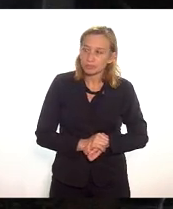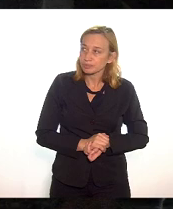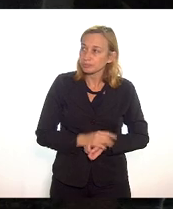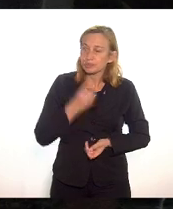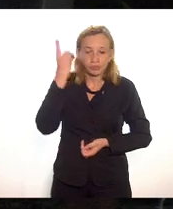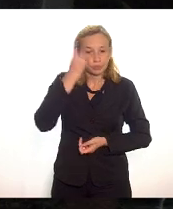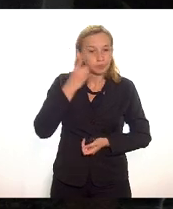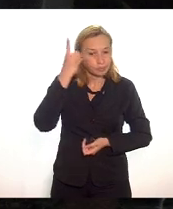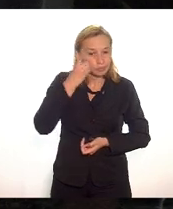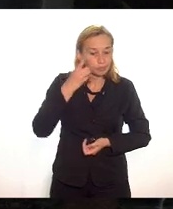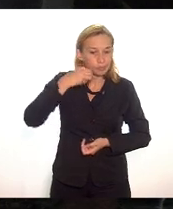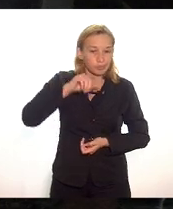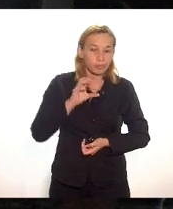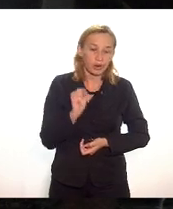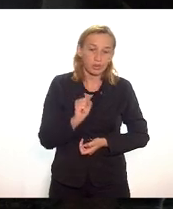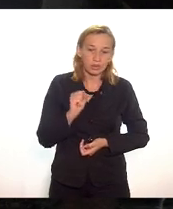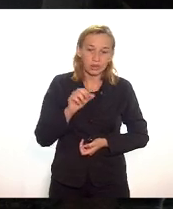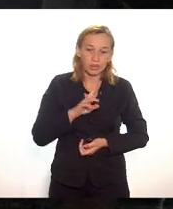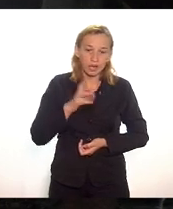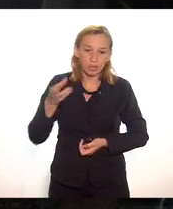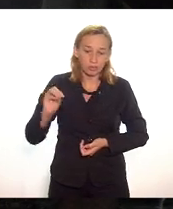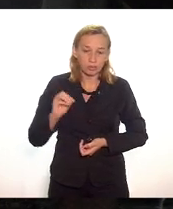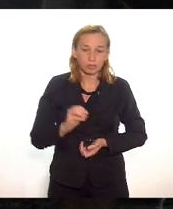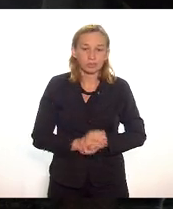Deputado Marcos Abraão.